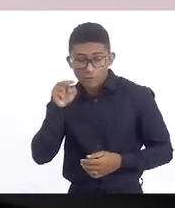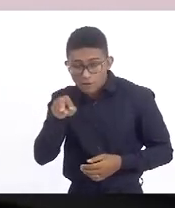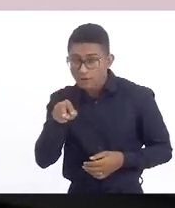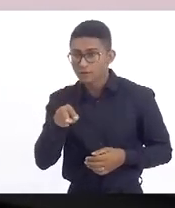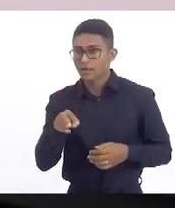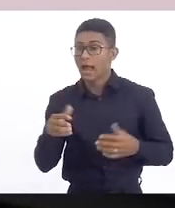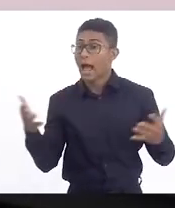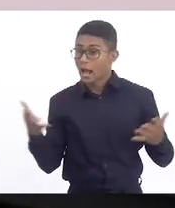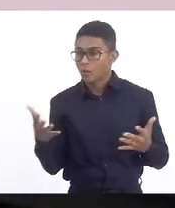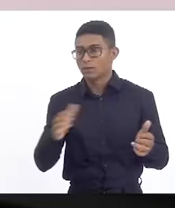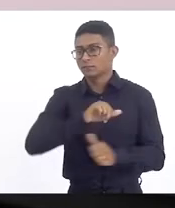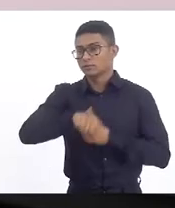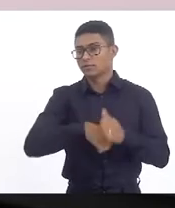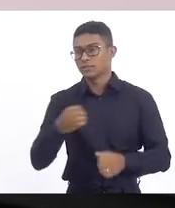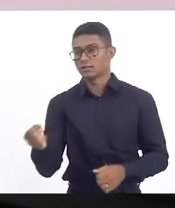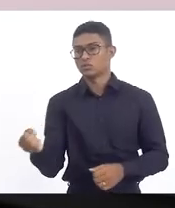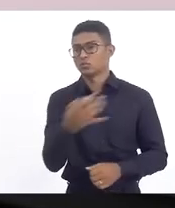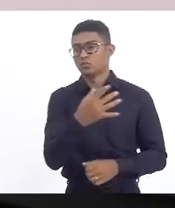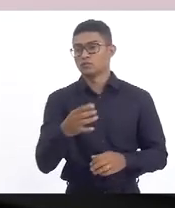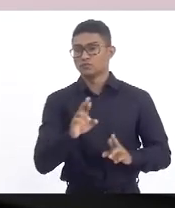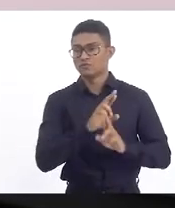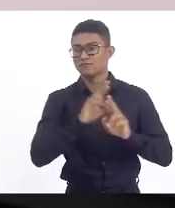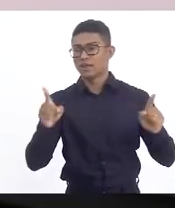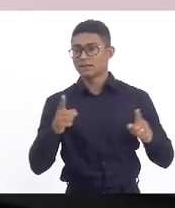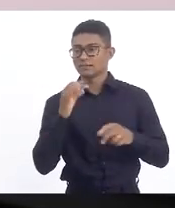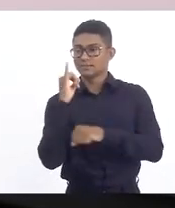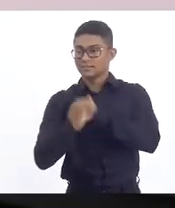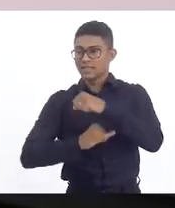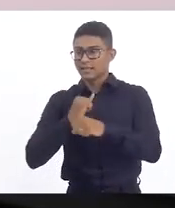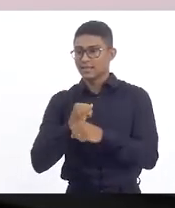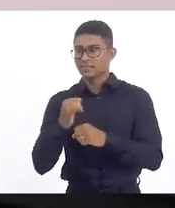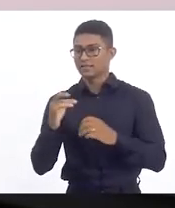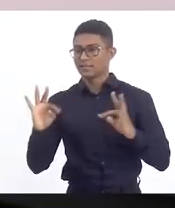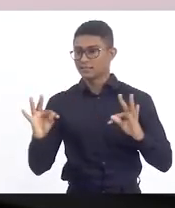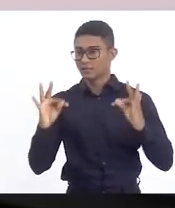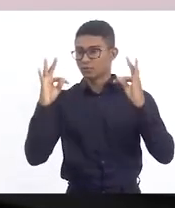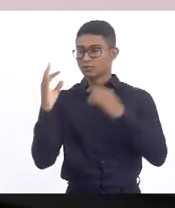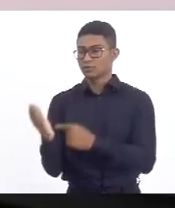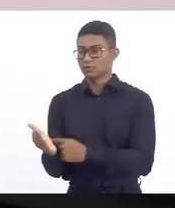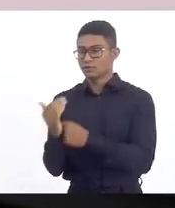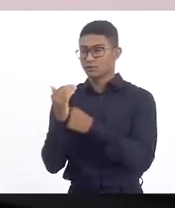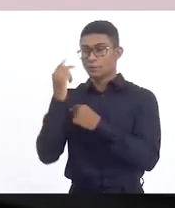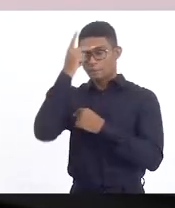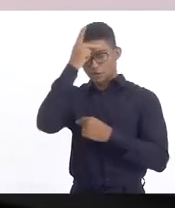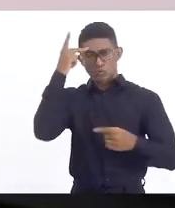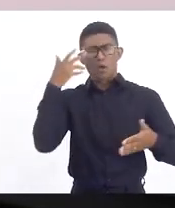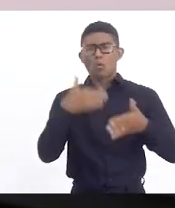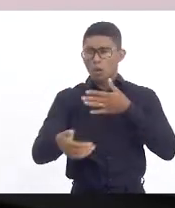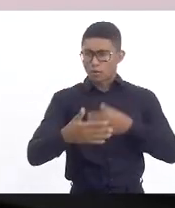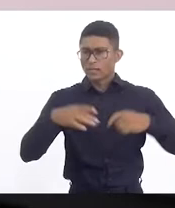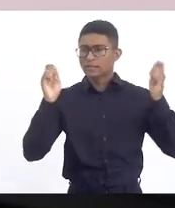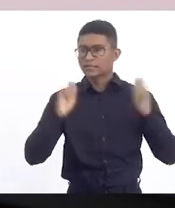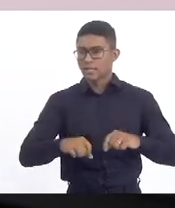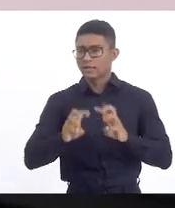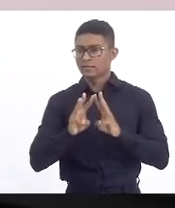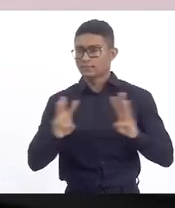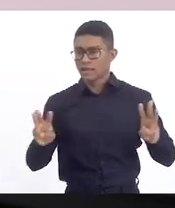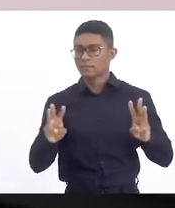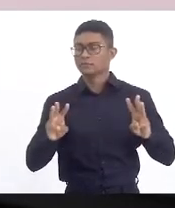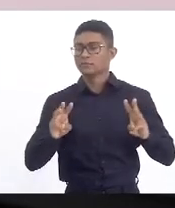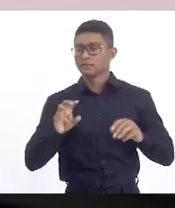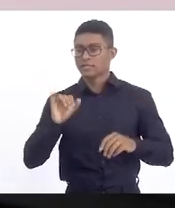inovação, para que a gente possa dar as informações online. E todas as pessoas podem acessar no site do INEA a hora que achar interessante para se fazer